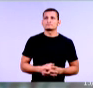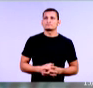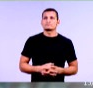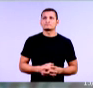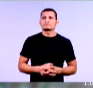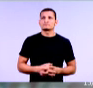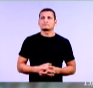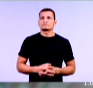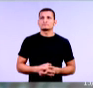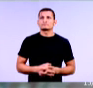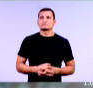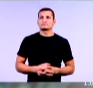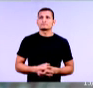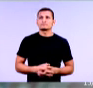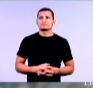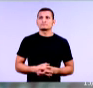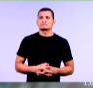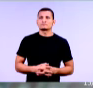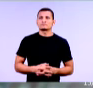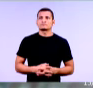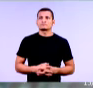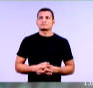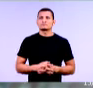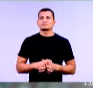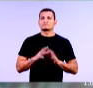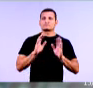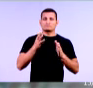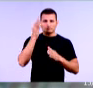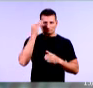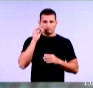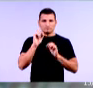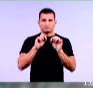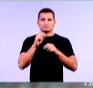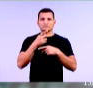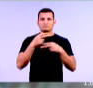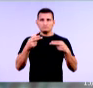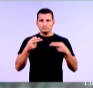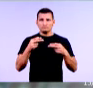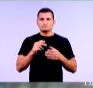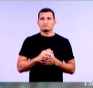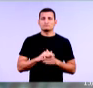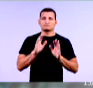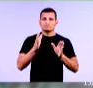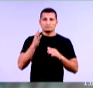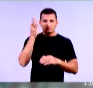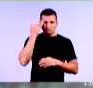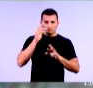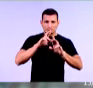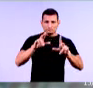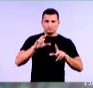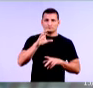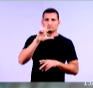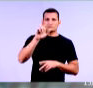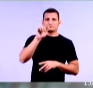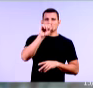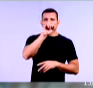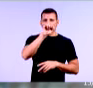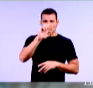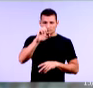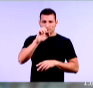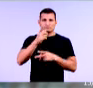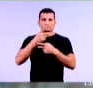Bem, nós já sabemos os fundamentos de objetos. Perfeito. Nós já sabemos as diferenças de classes e objetos.